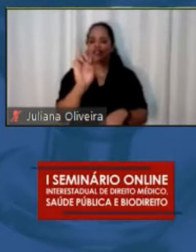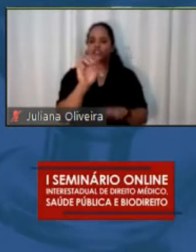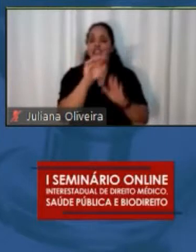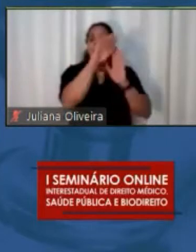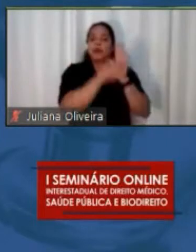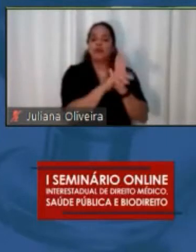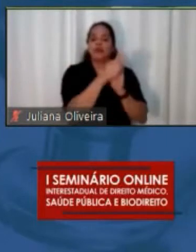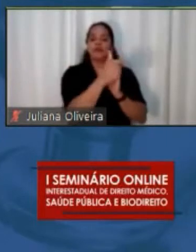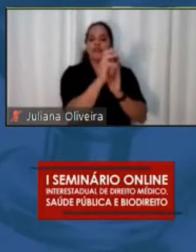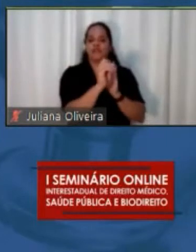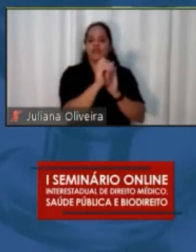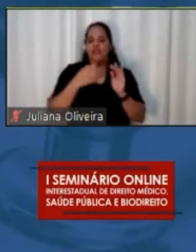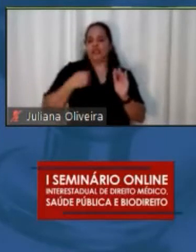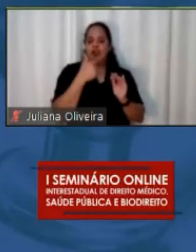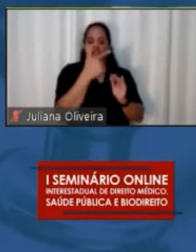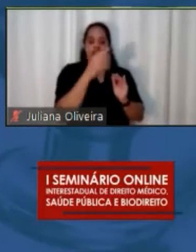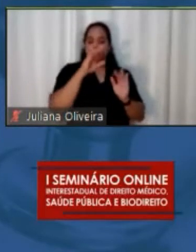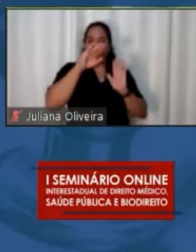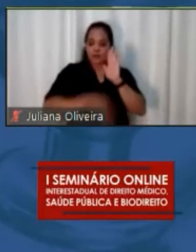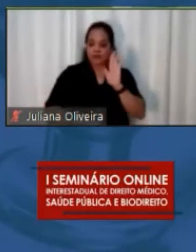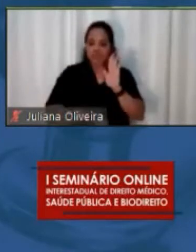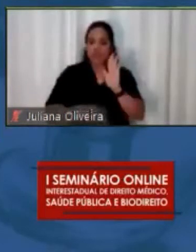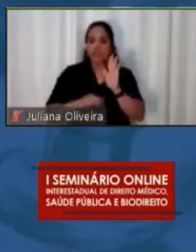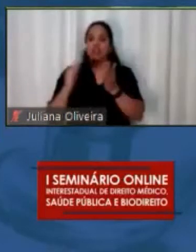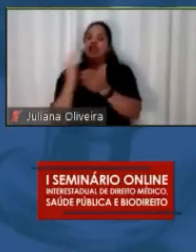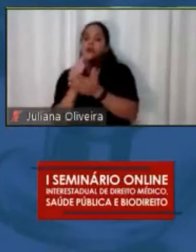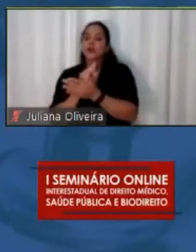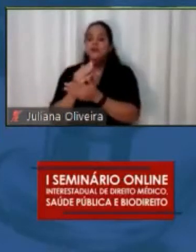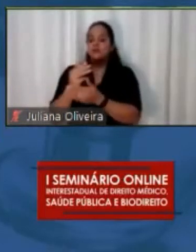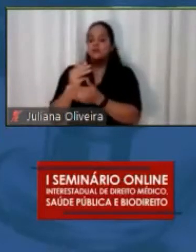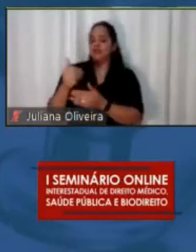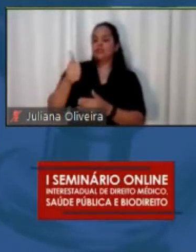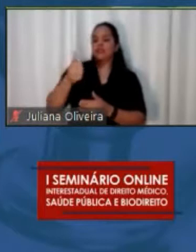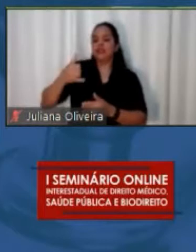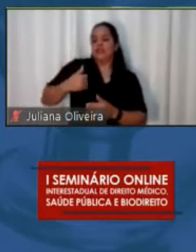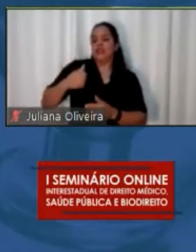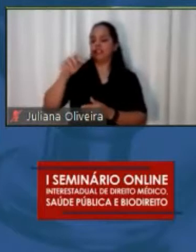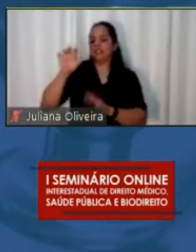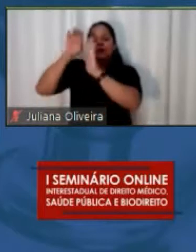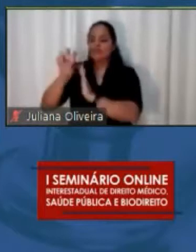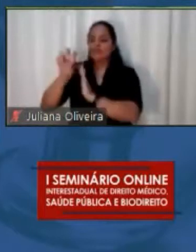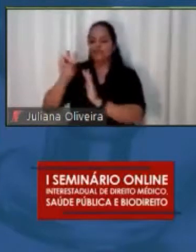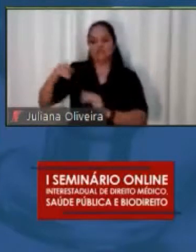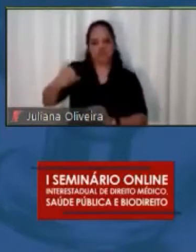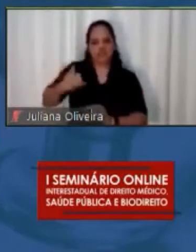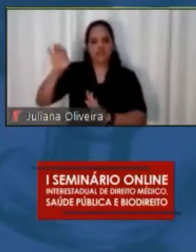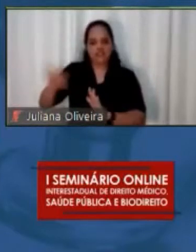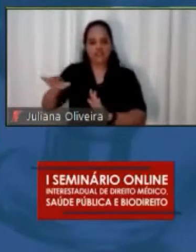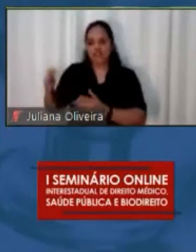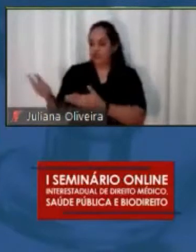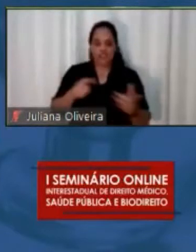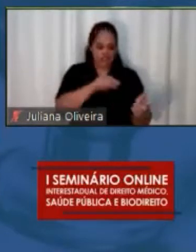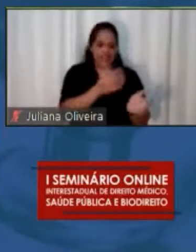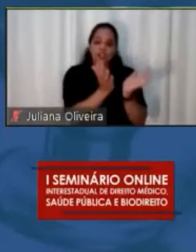menos graves, e pacientes com idade menor do que 55 anos, portanto, pacientes mais jovens, neste